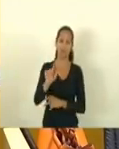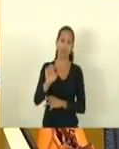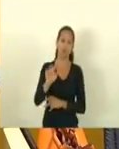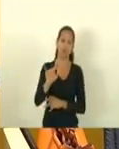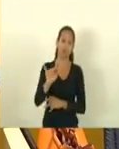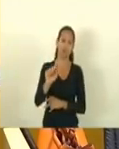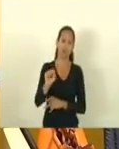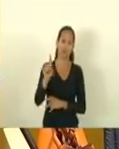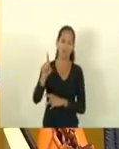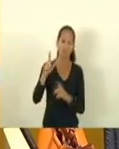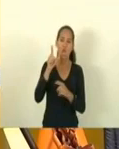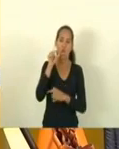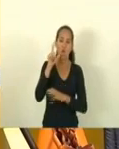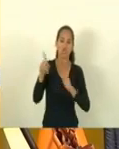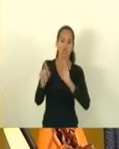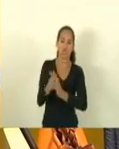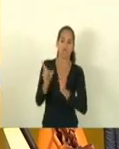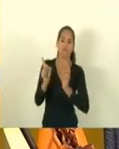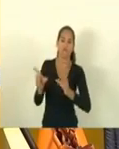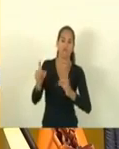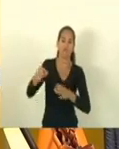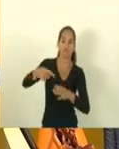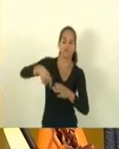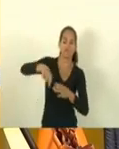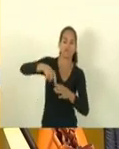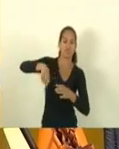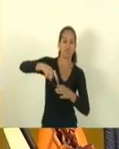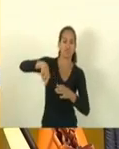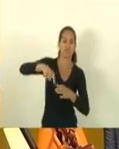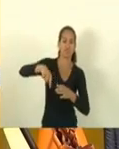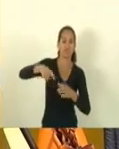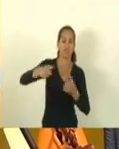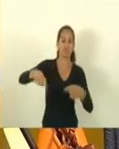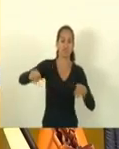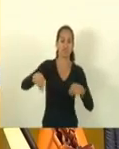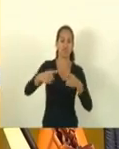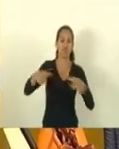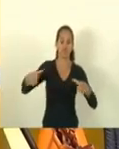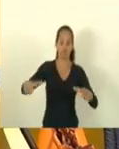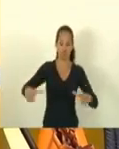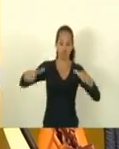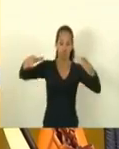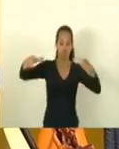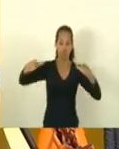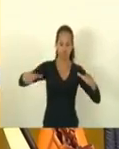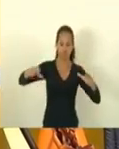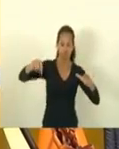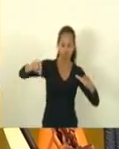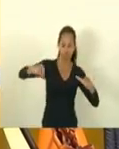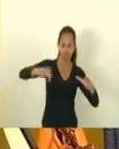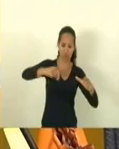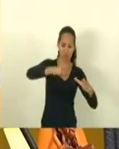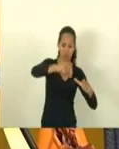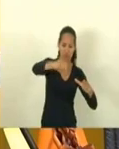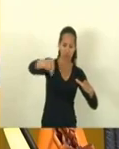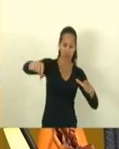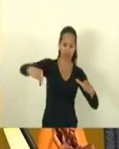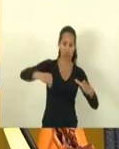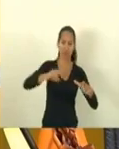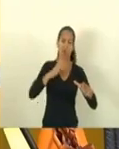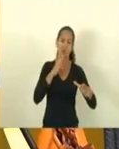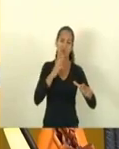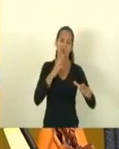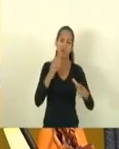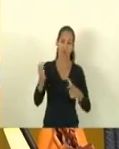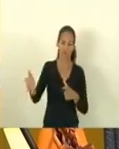a loja de disco do Golias e não tenha conhecido também, porque ele estava lá o tempo inteiro.